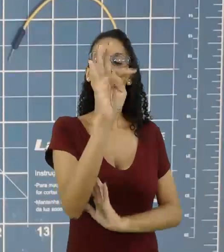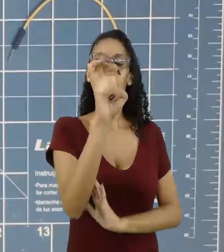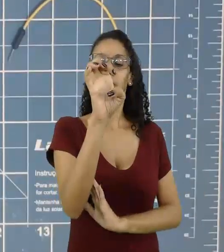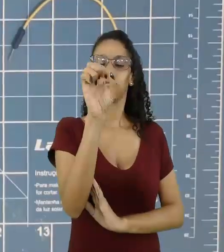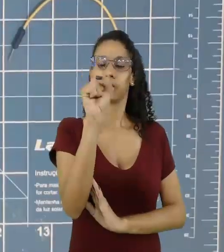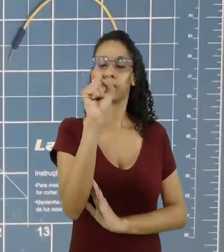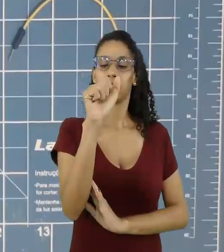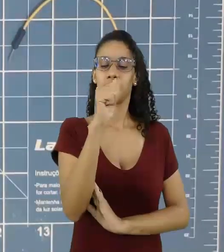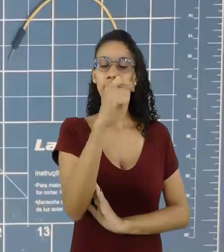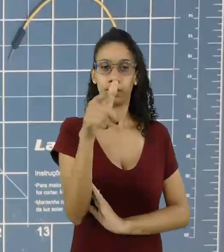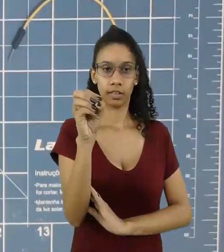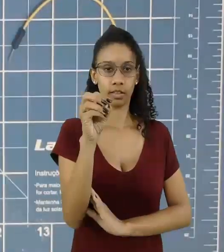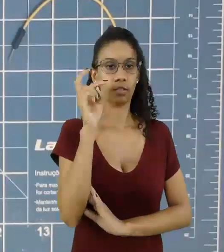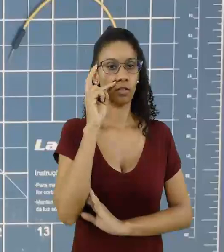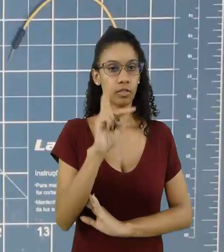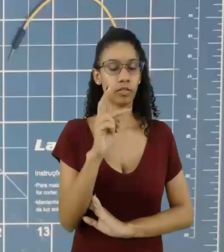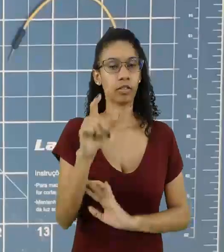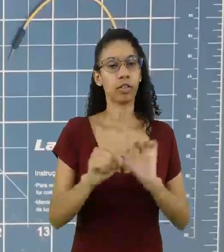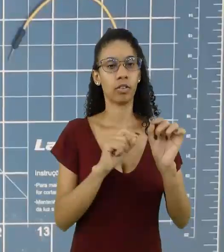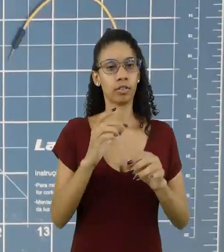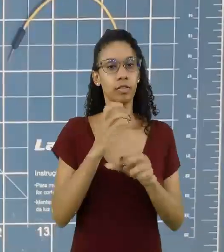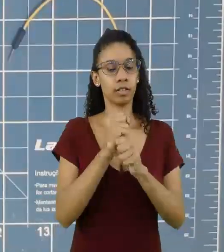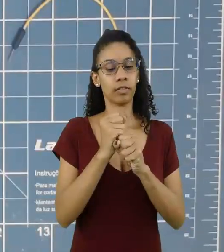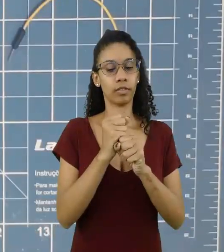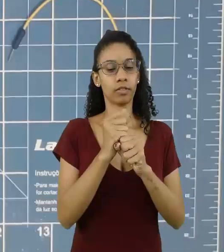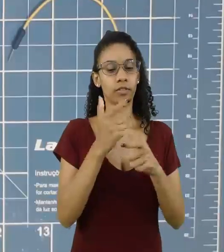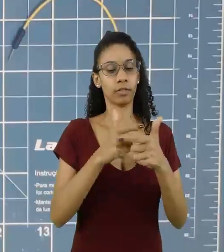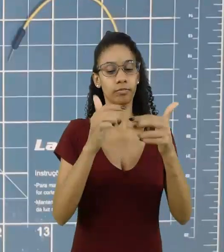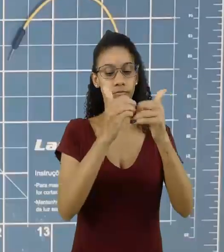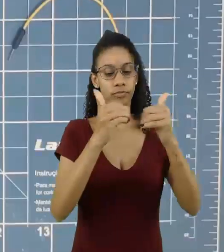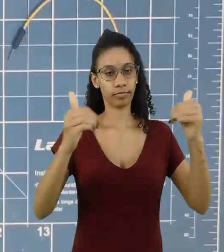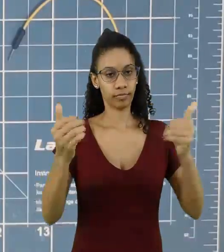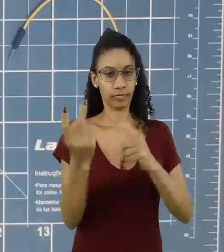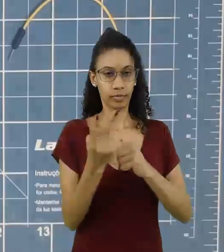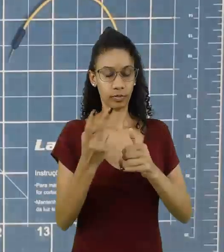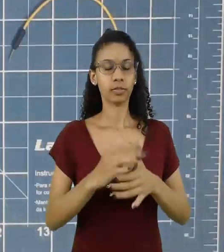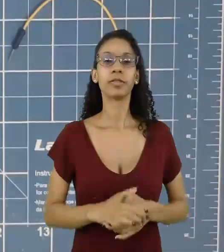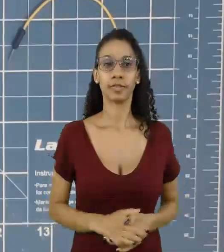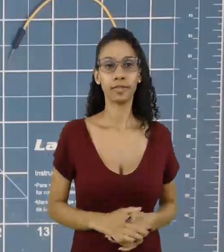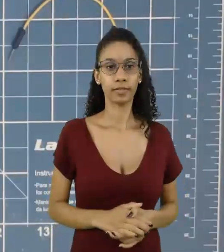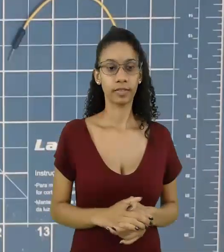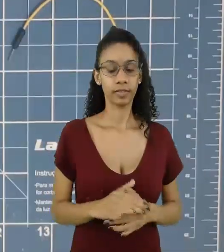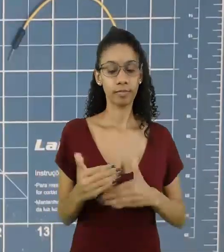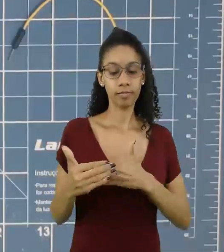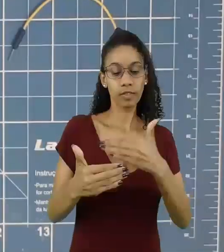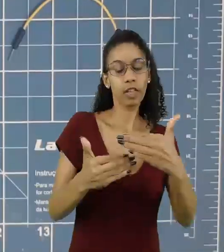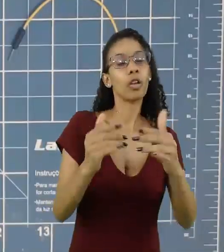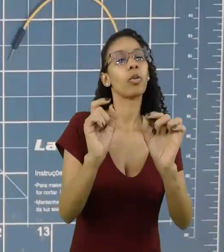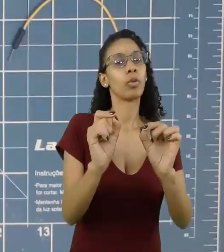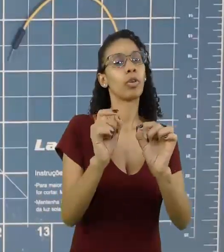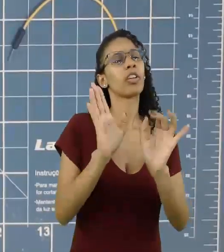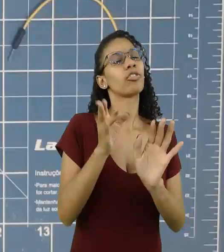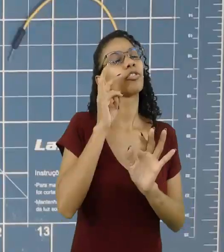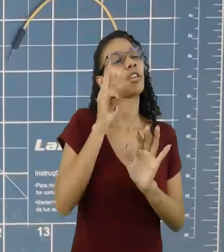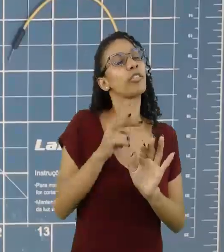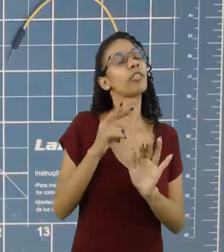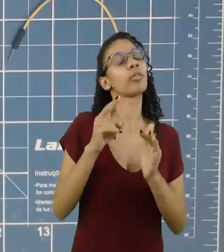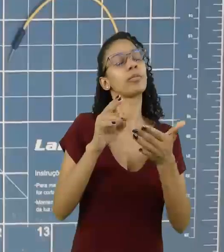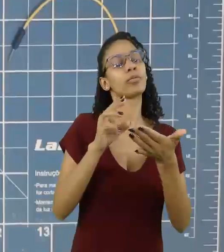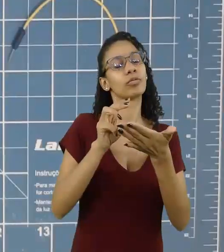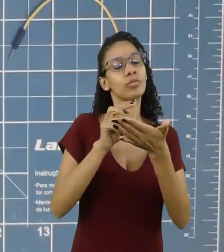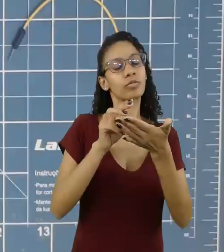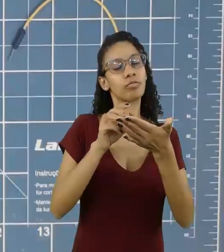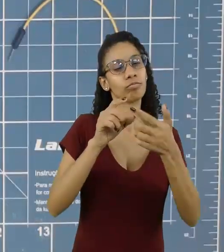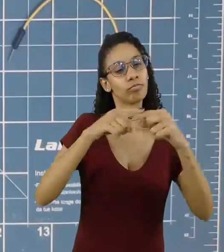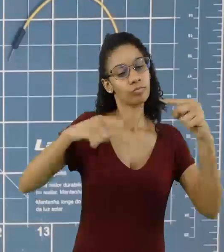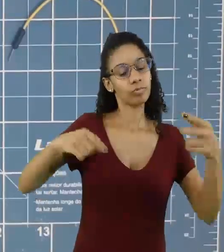nome sugere, a corrente elétrica, a tensão que você vai medir no final de contas, ela vai se dividir entre os dois resistores, seguindo uma forma que a gente já